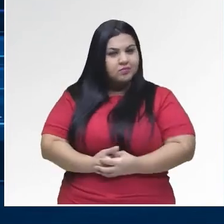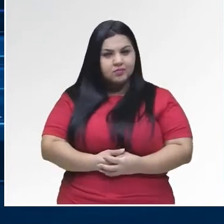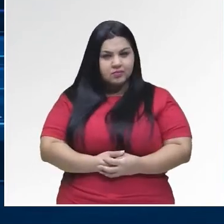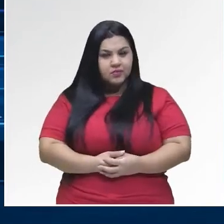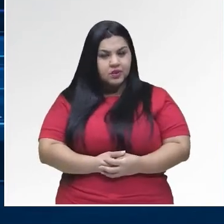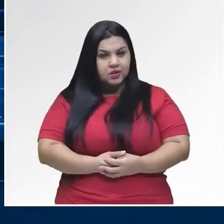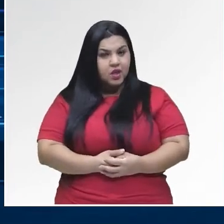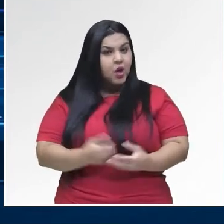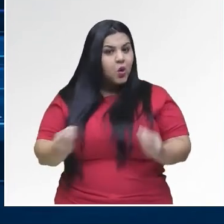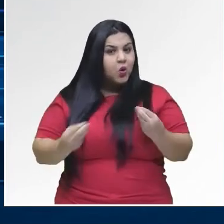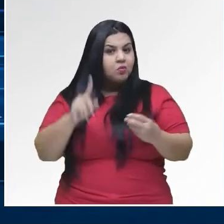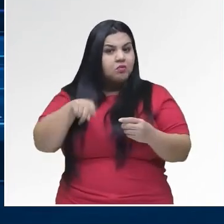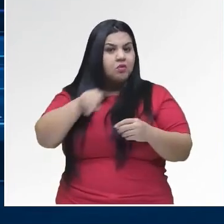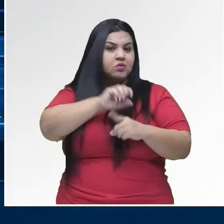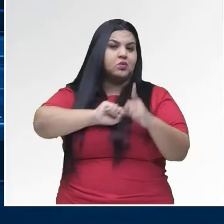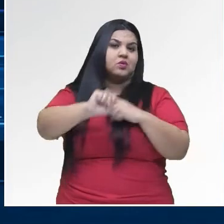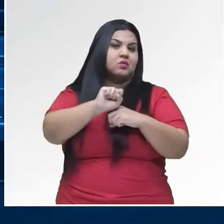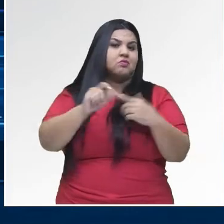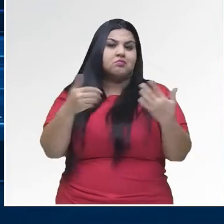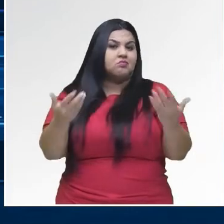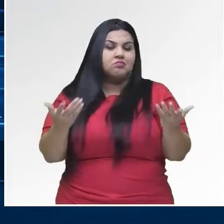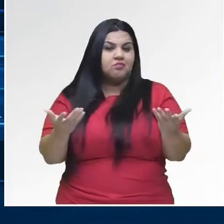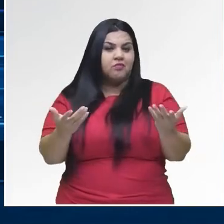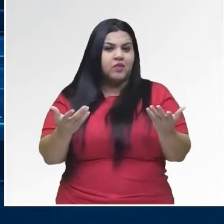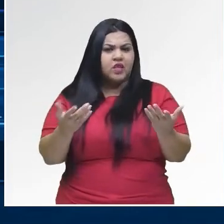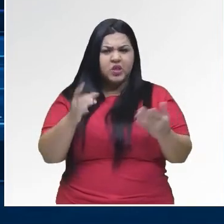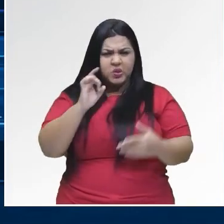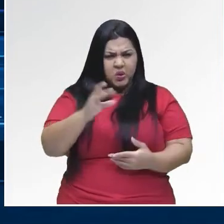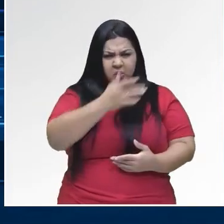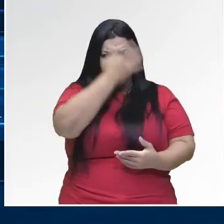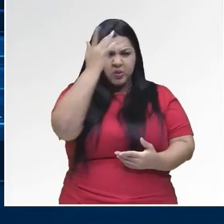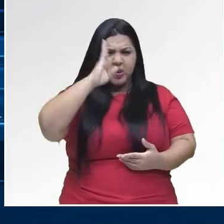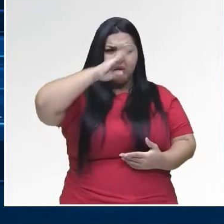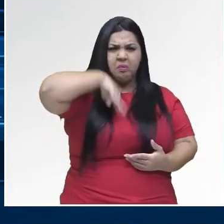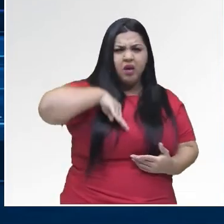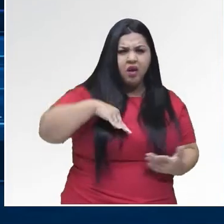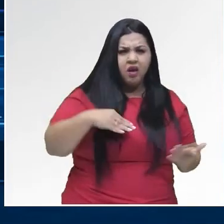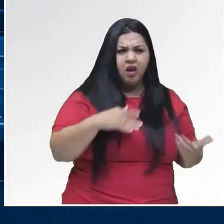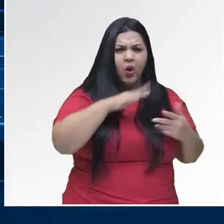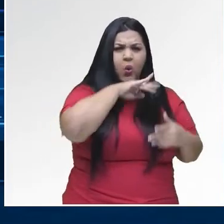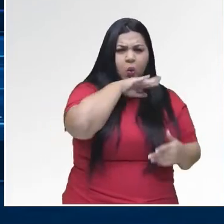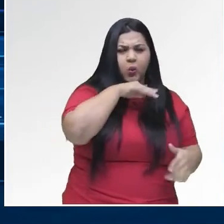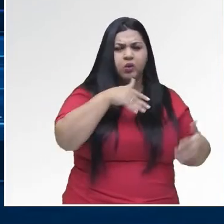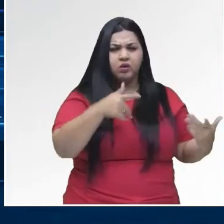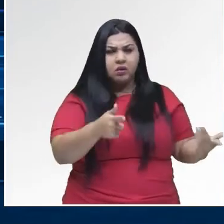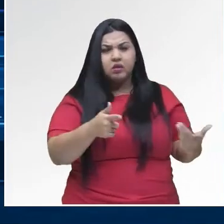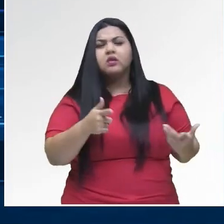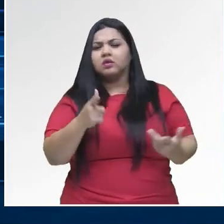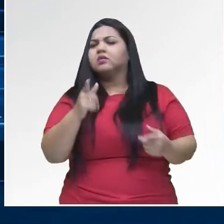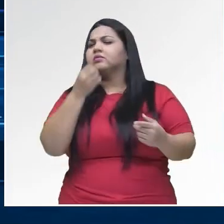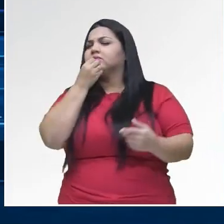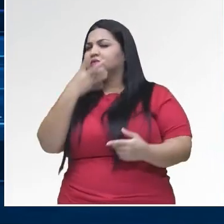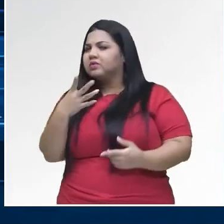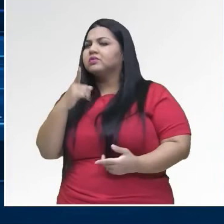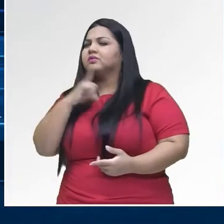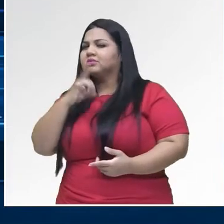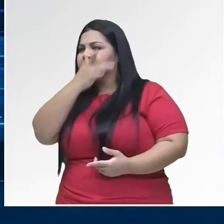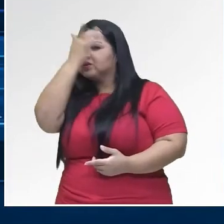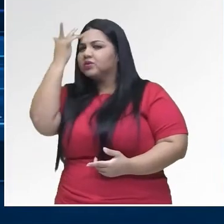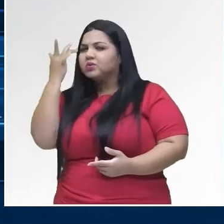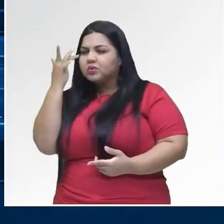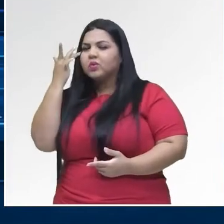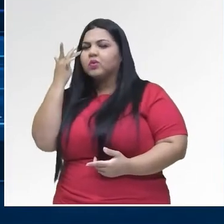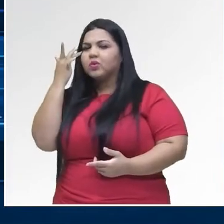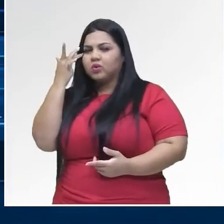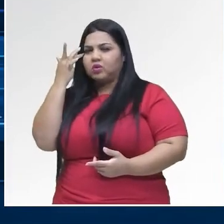Como seria a sociedade, né? Só de mau caráter. Ainda bem que tem pessoas que têm caráter